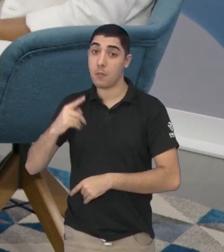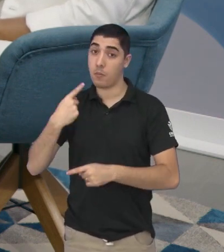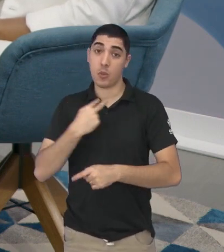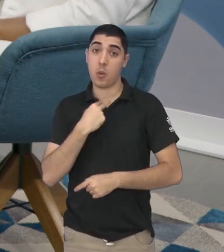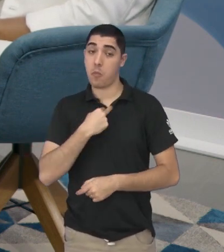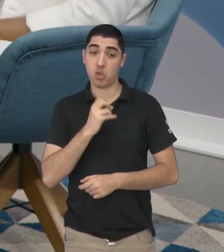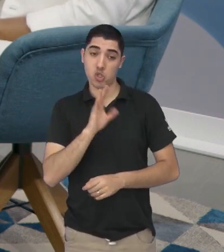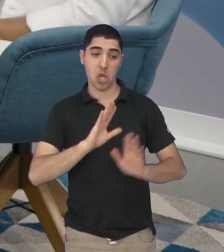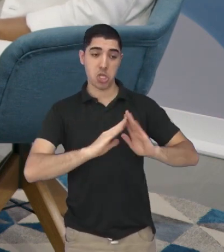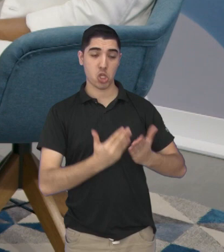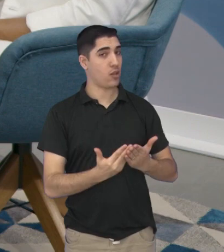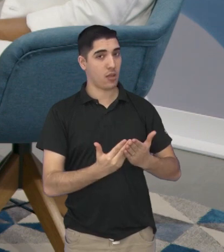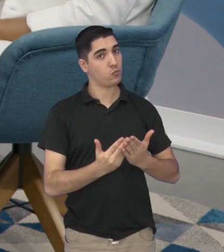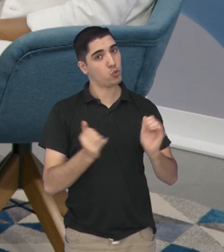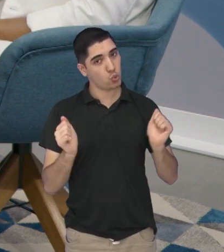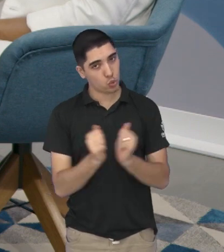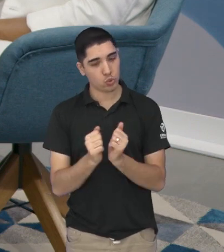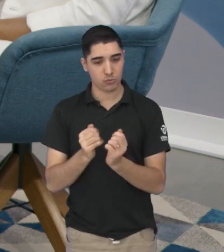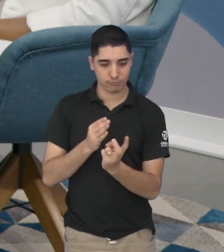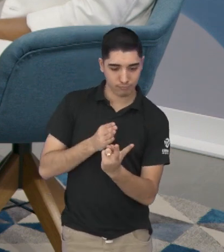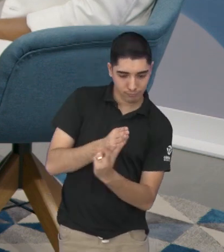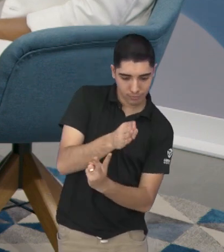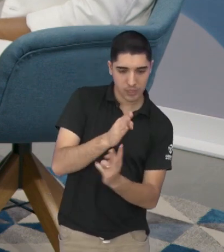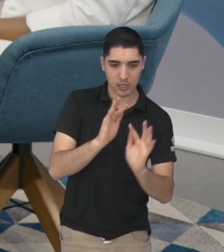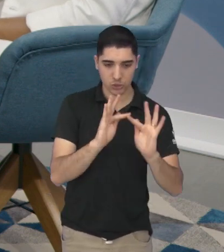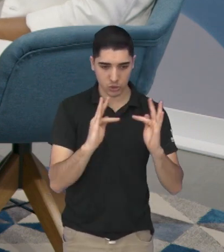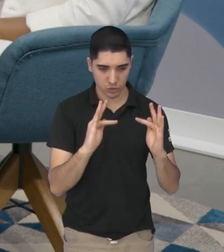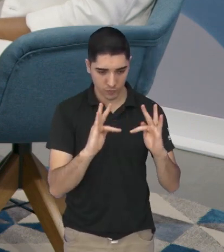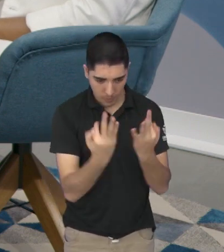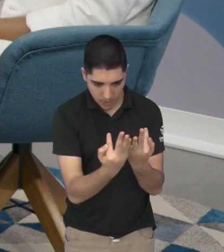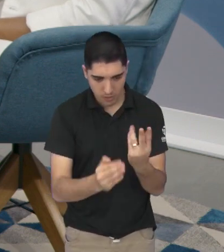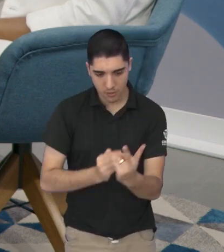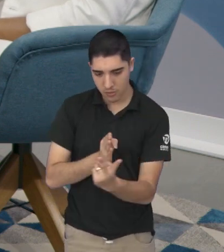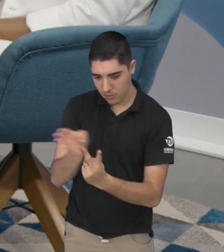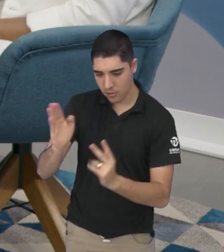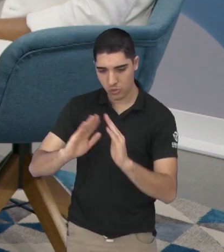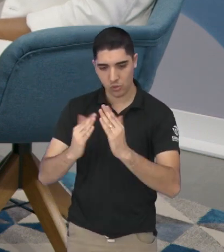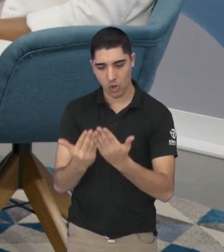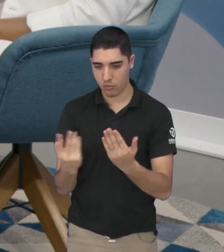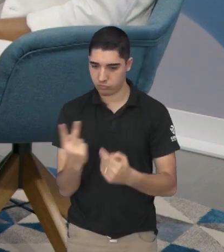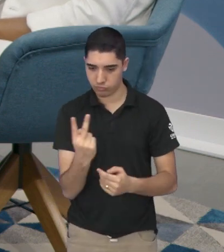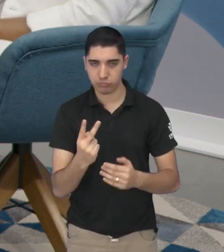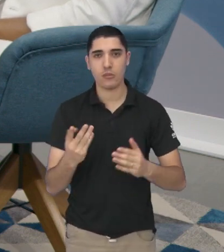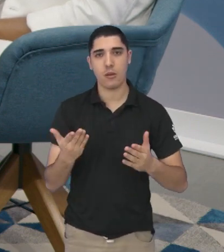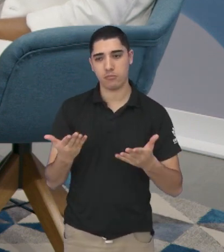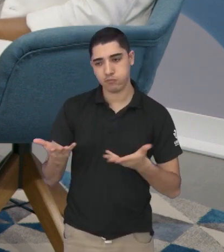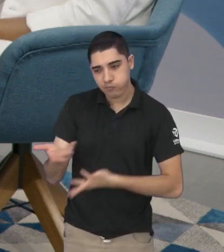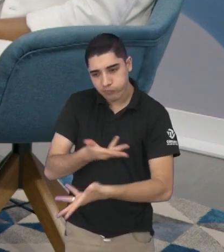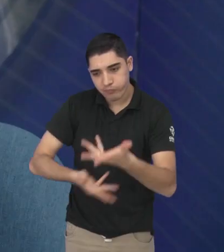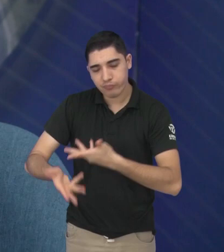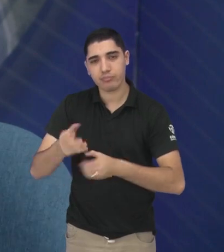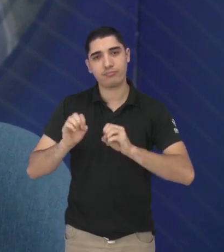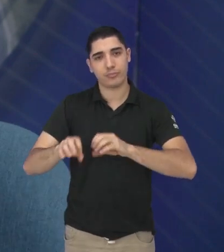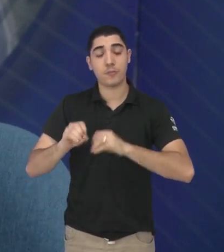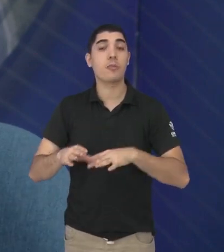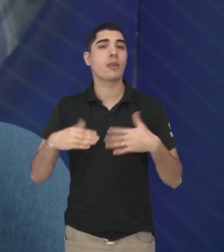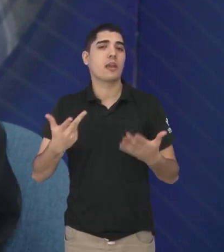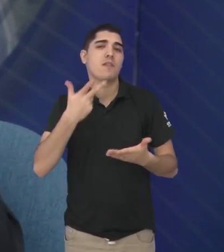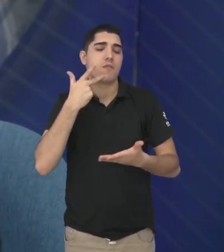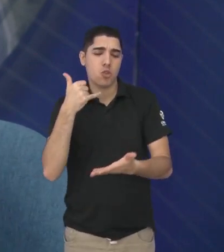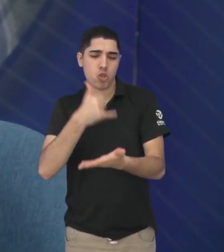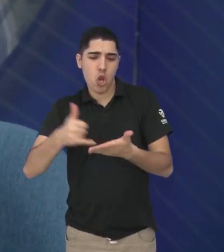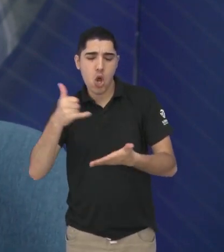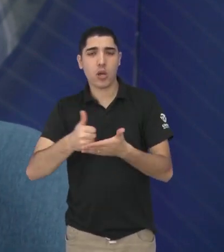Precisa ser uma via de mão dupla. Eu acho que um ponto importante de destacar também, quando a gente fala de